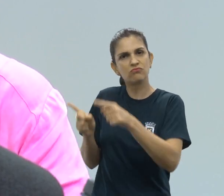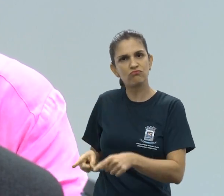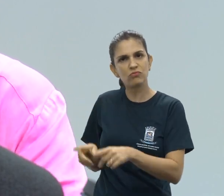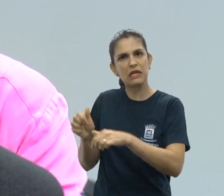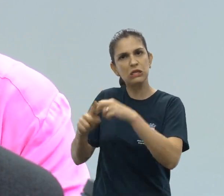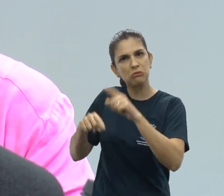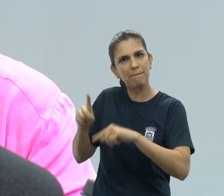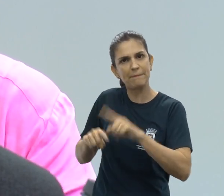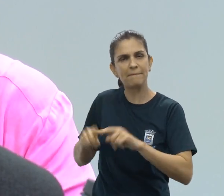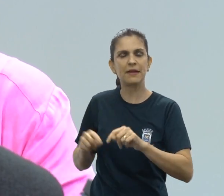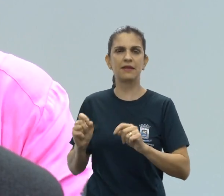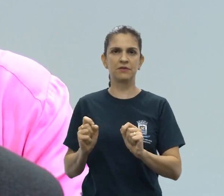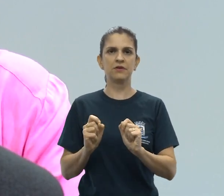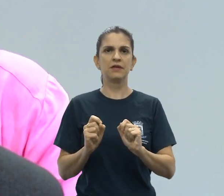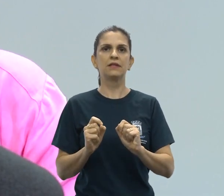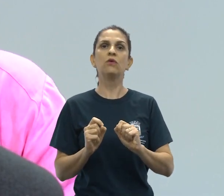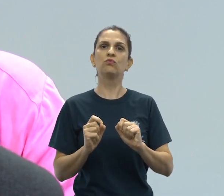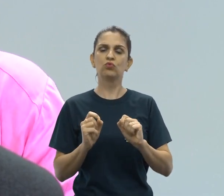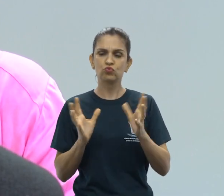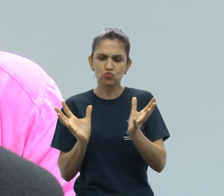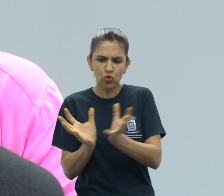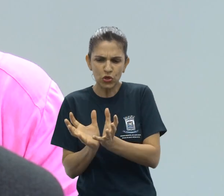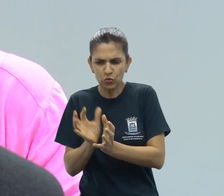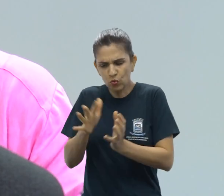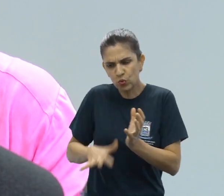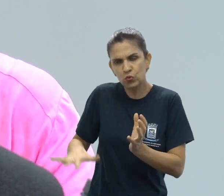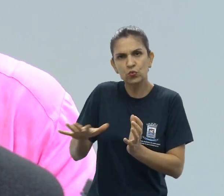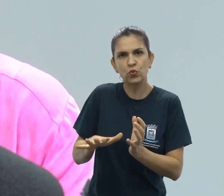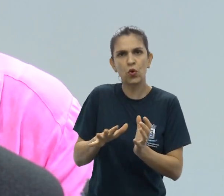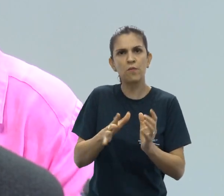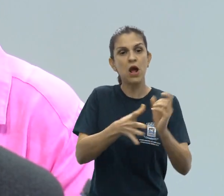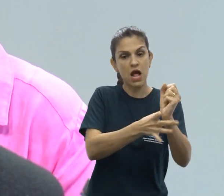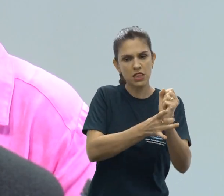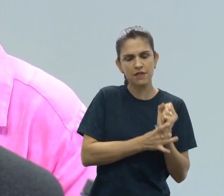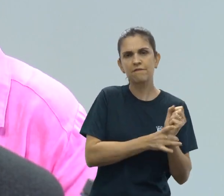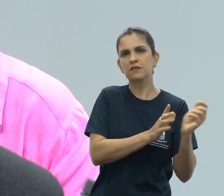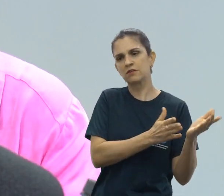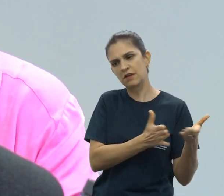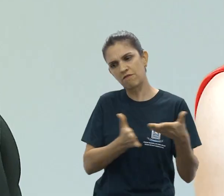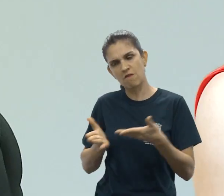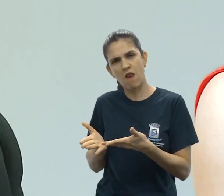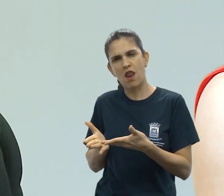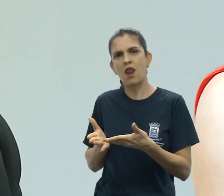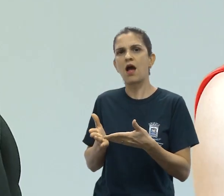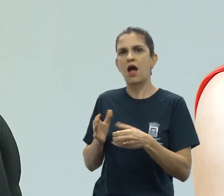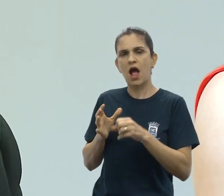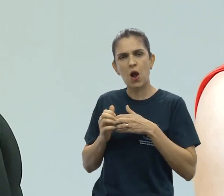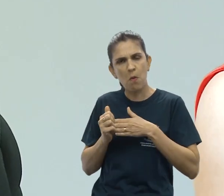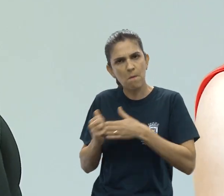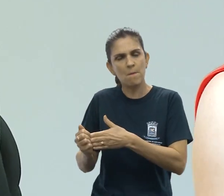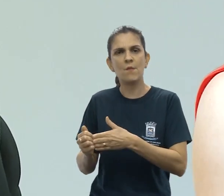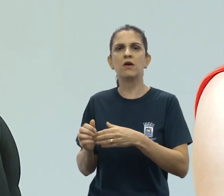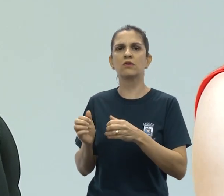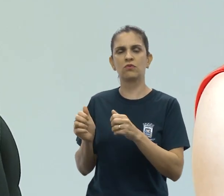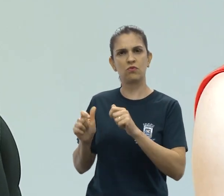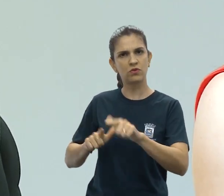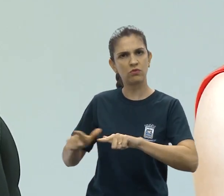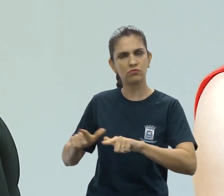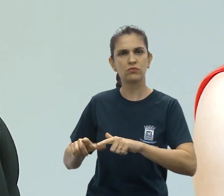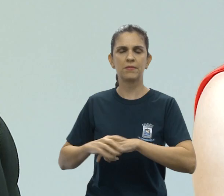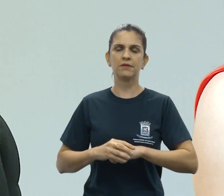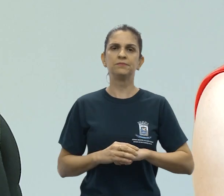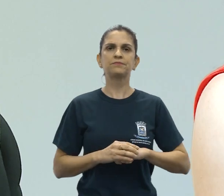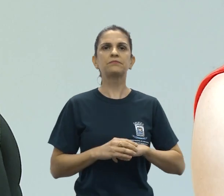na esfera coletiva também. E essa época foi uma época muito difícil para a população, porque, de fato, um dos serviços foi